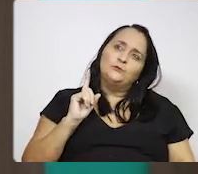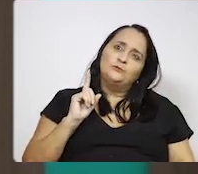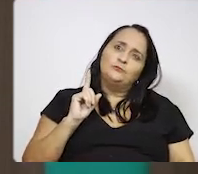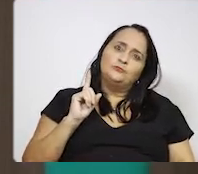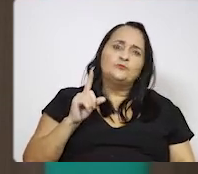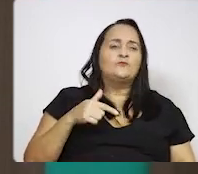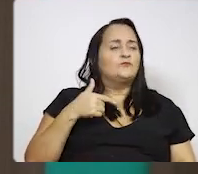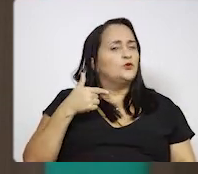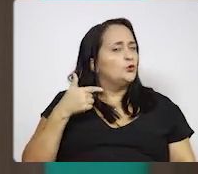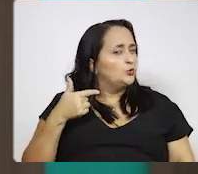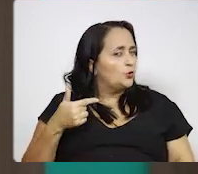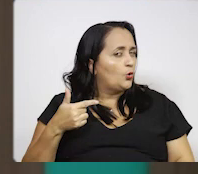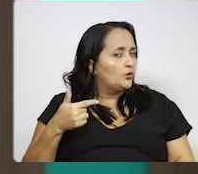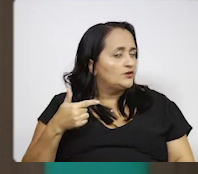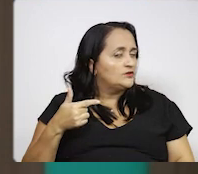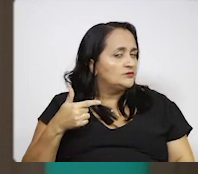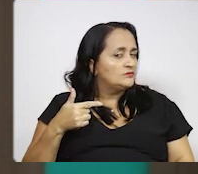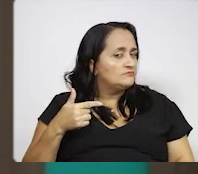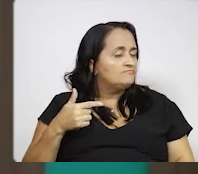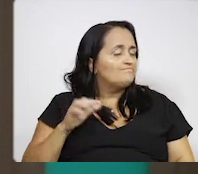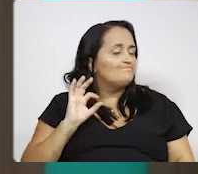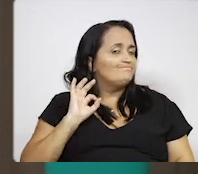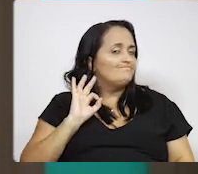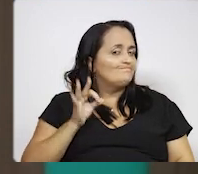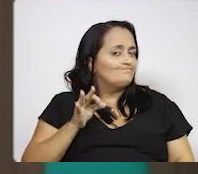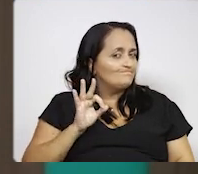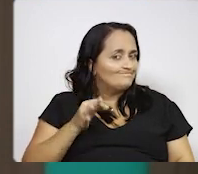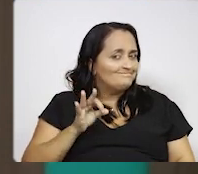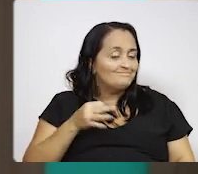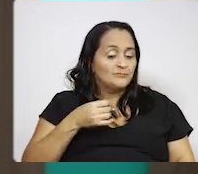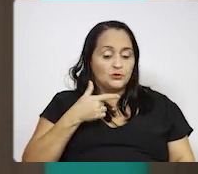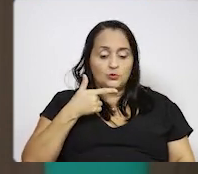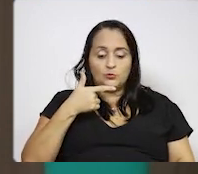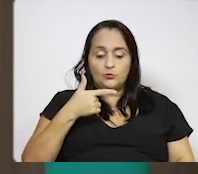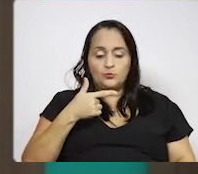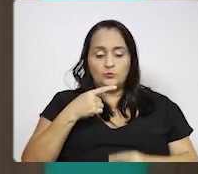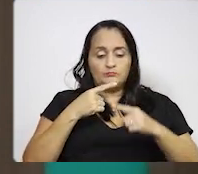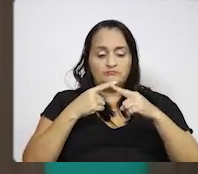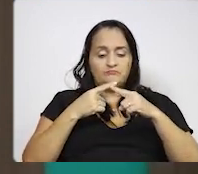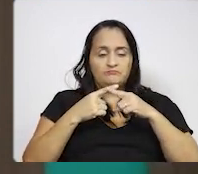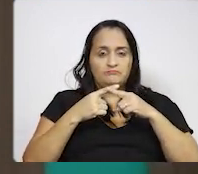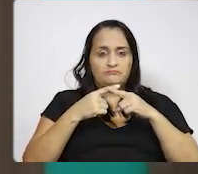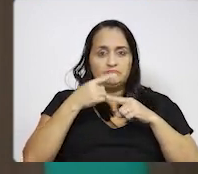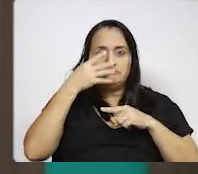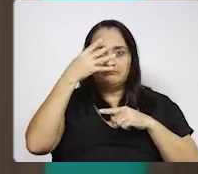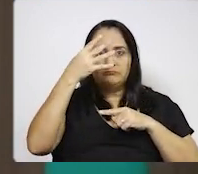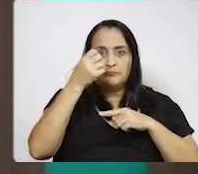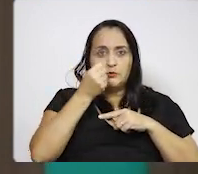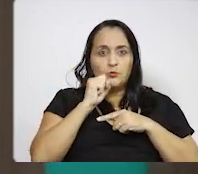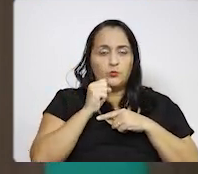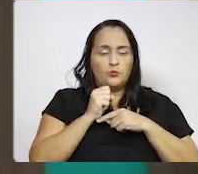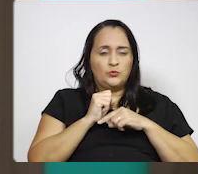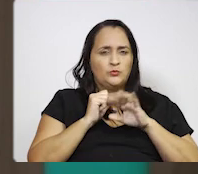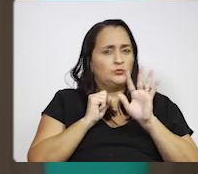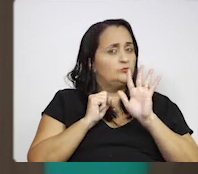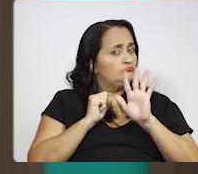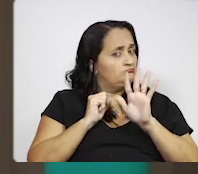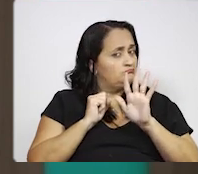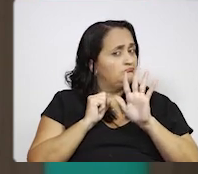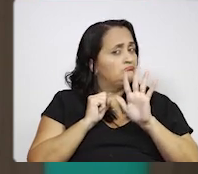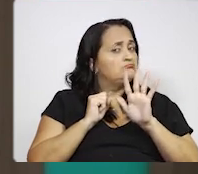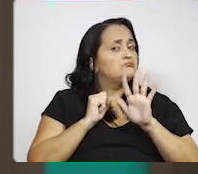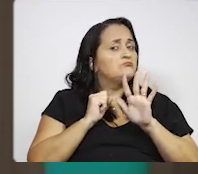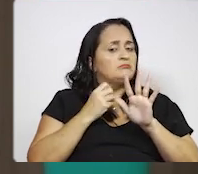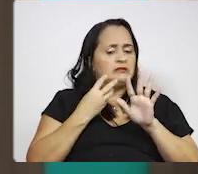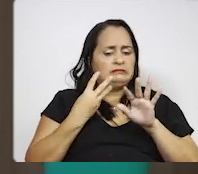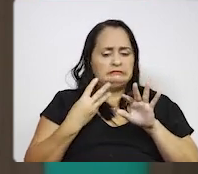pouco. 2. 2 vezes 4, 8. Ainda tá dentro. Se eu botar 3